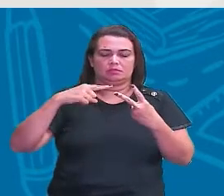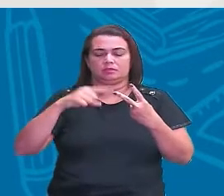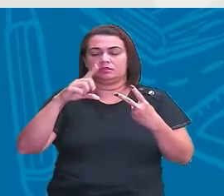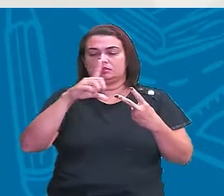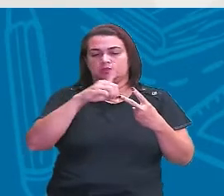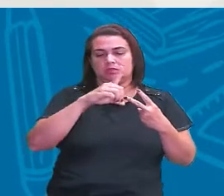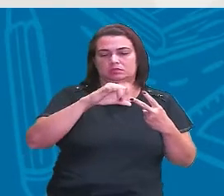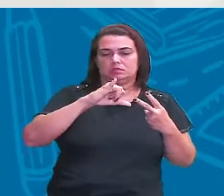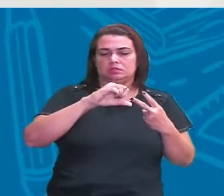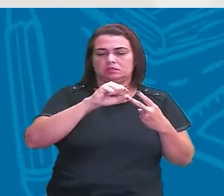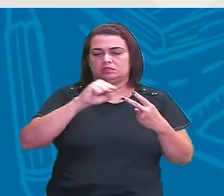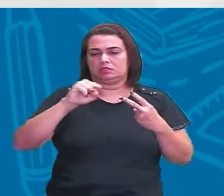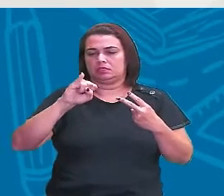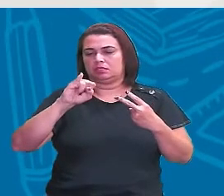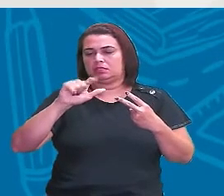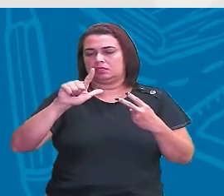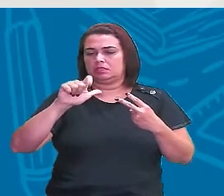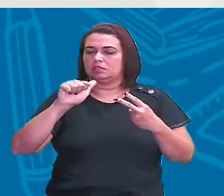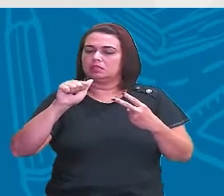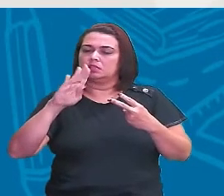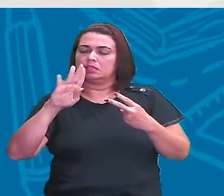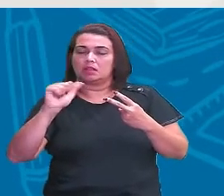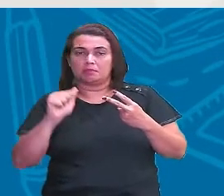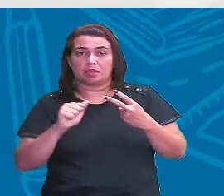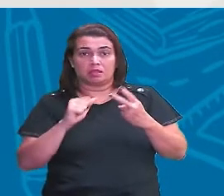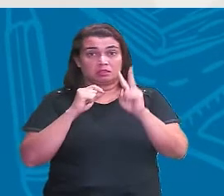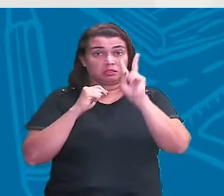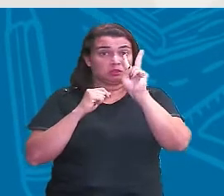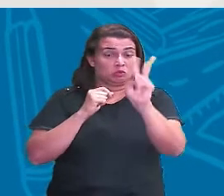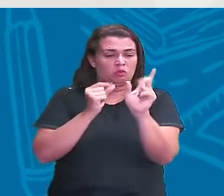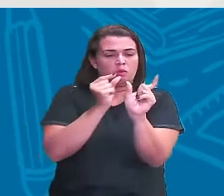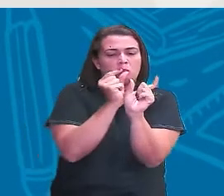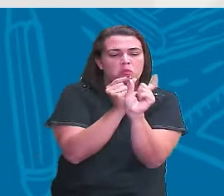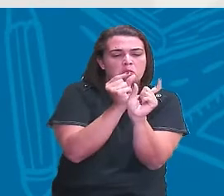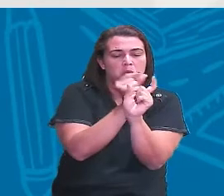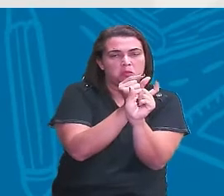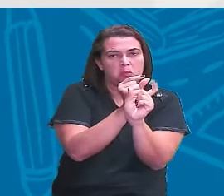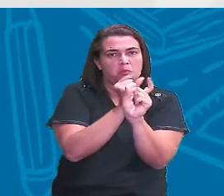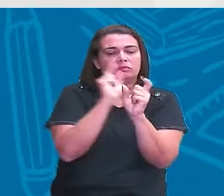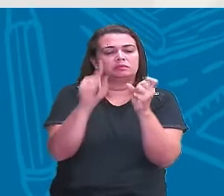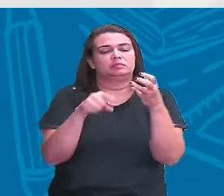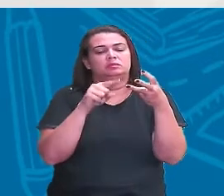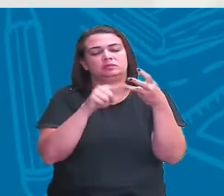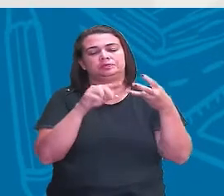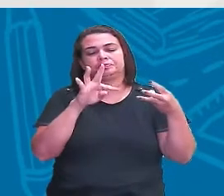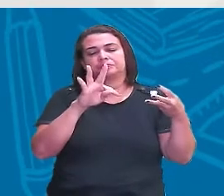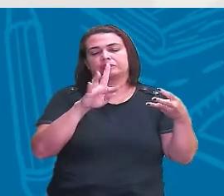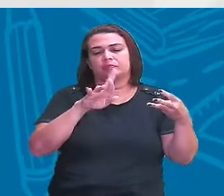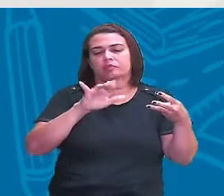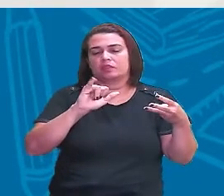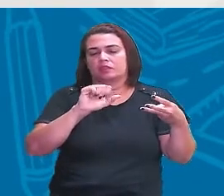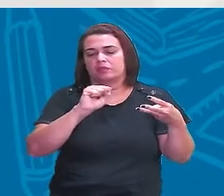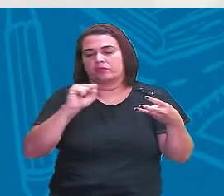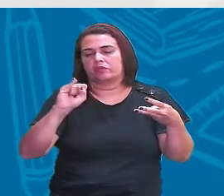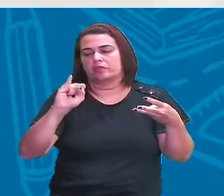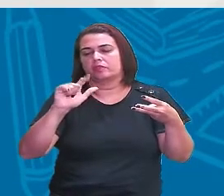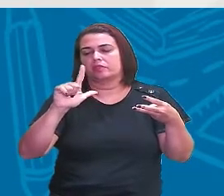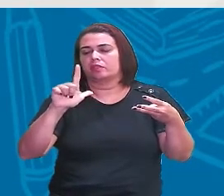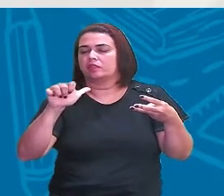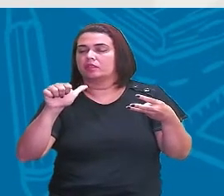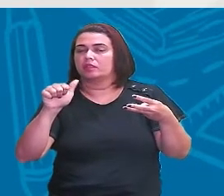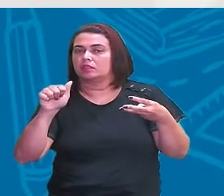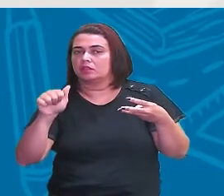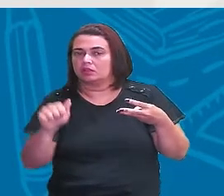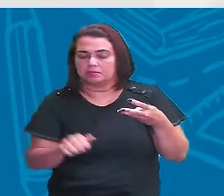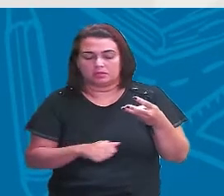são 2 sílabas, tá? Temos as trissílabas, para 3